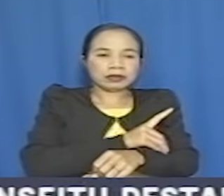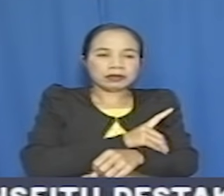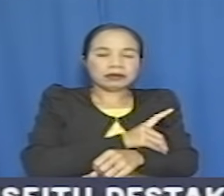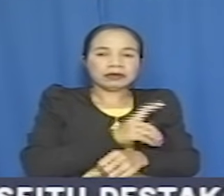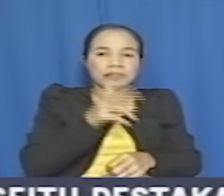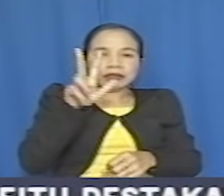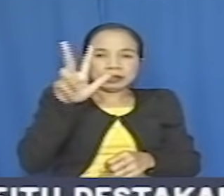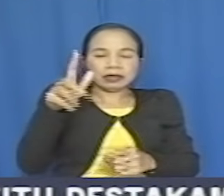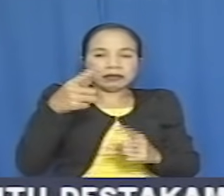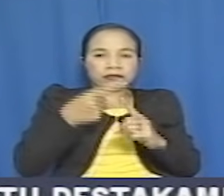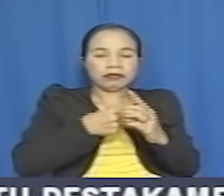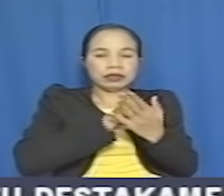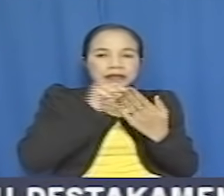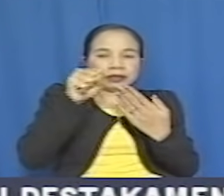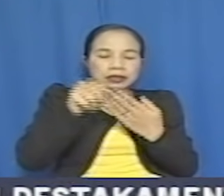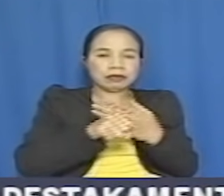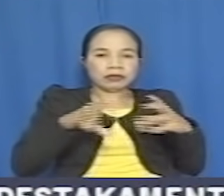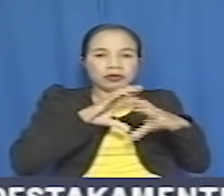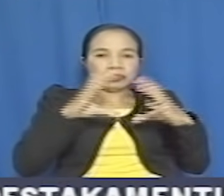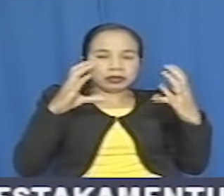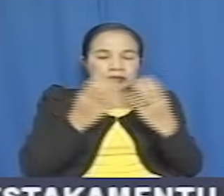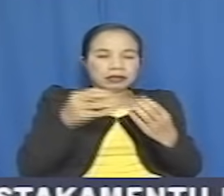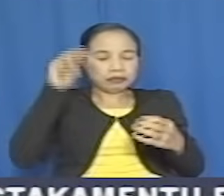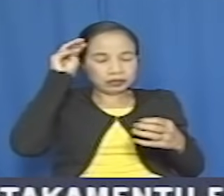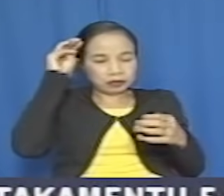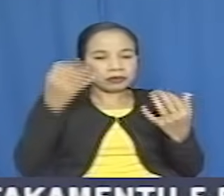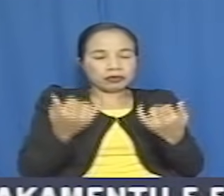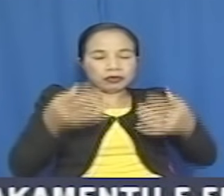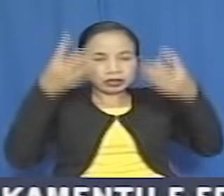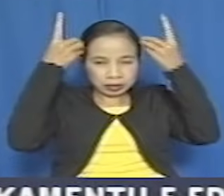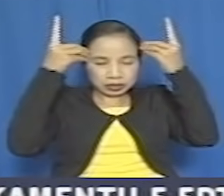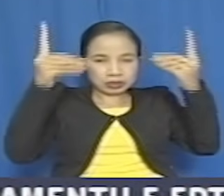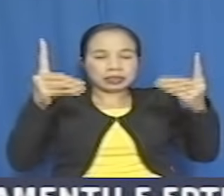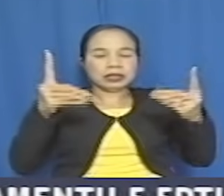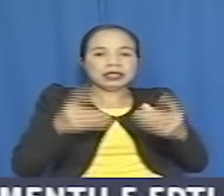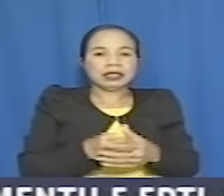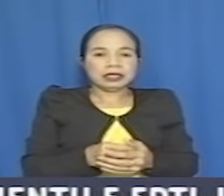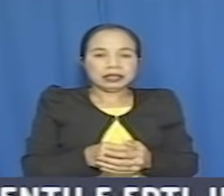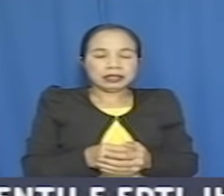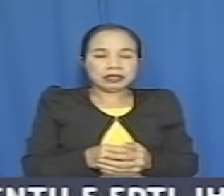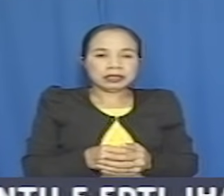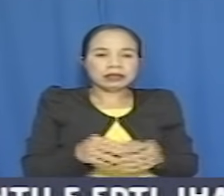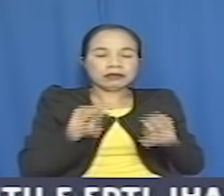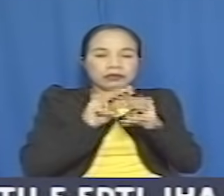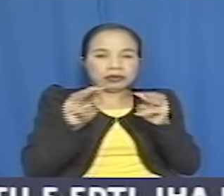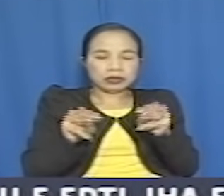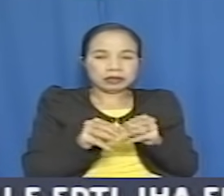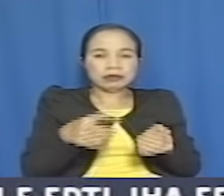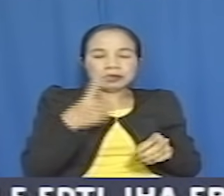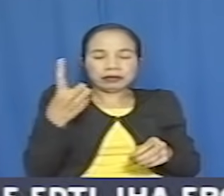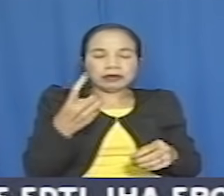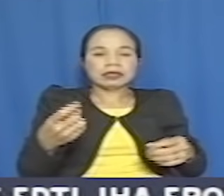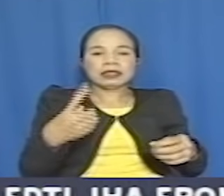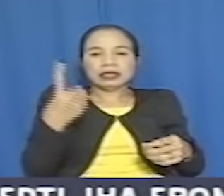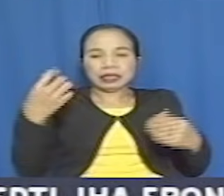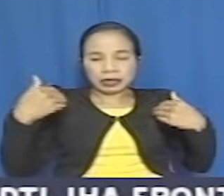fulan setembro. Se o ministro mos ohin decide e a município Manufahi se ia cerca